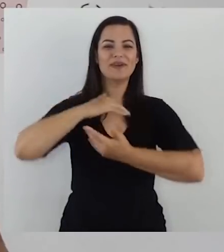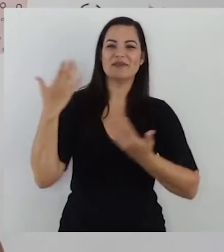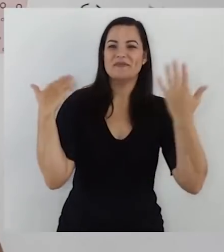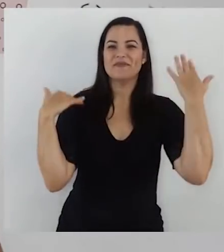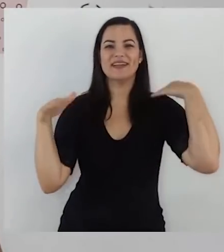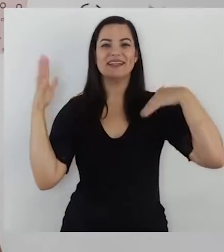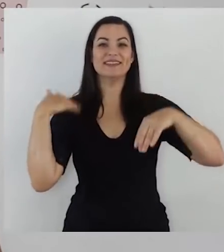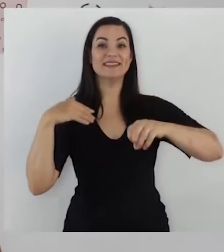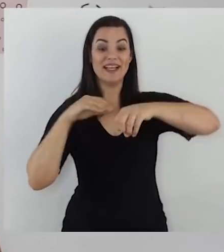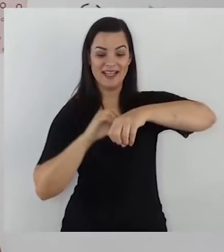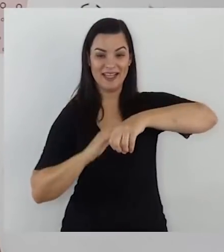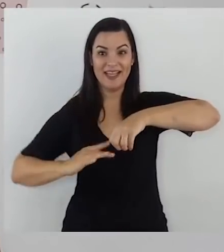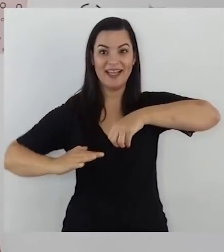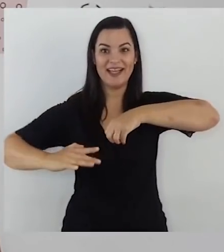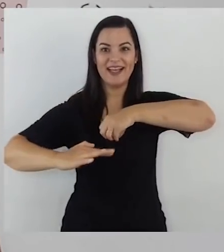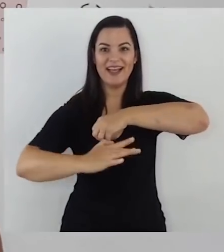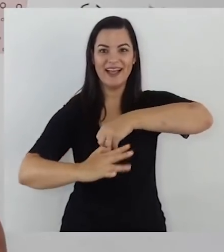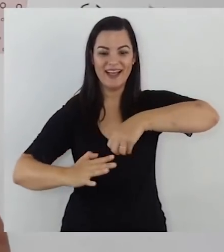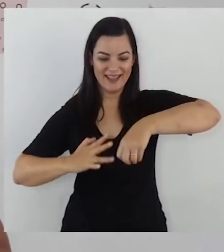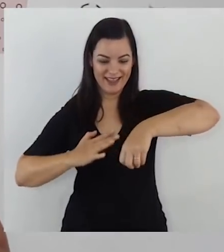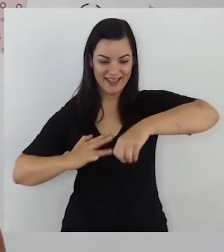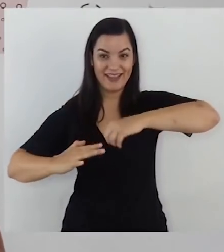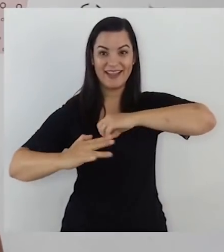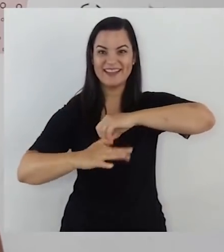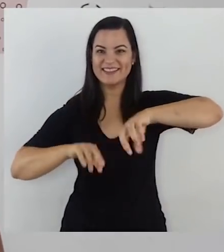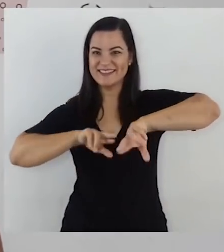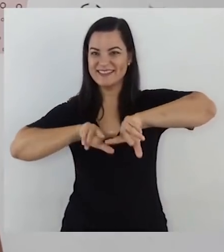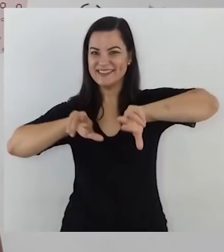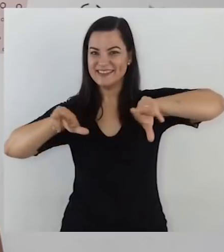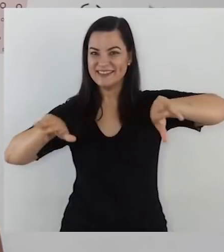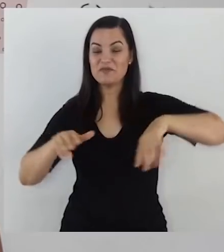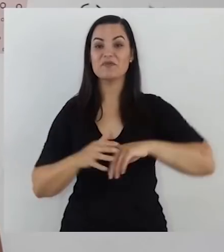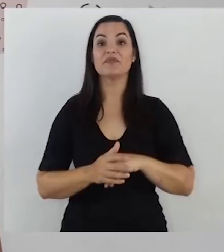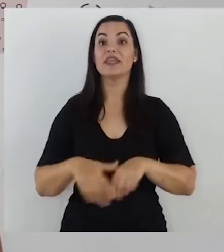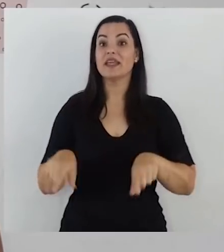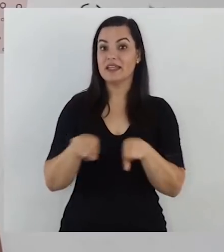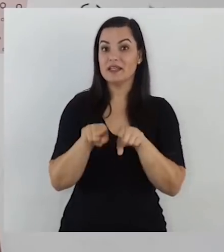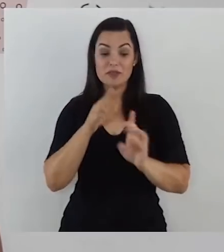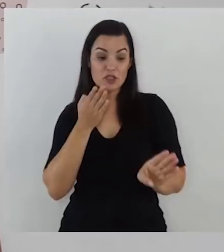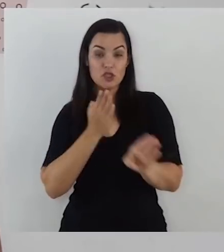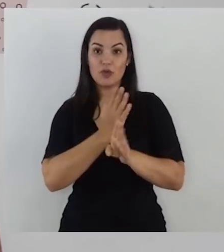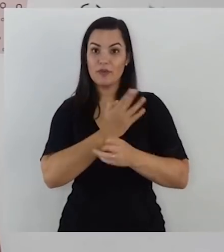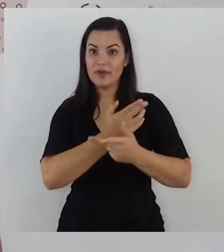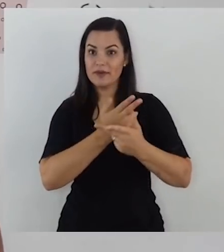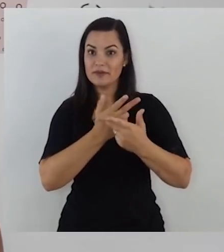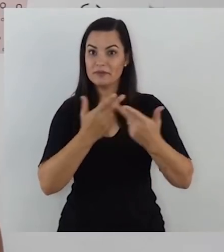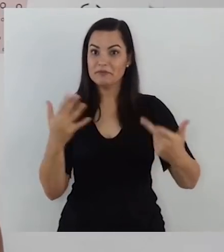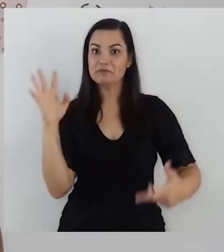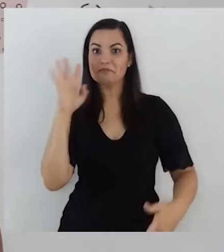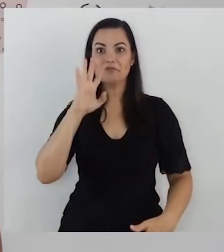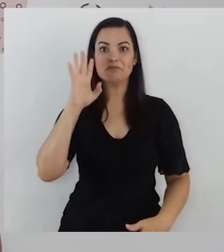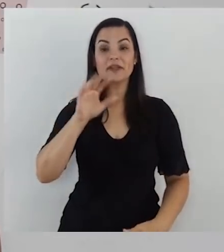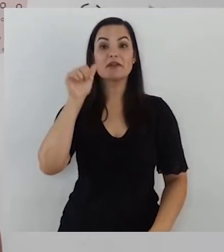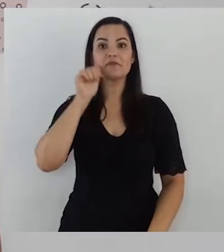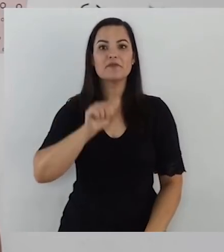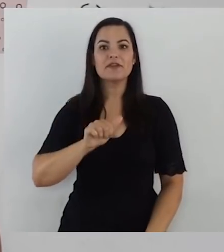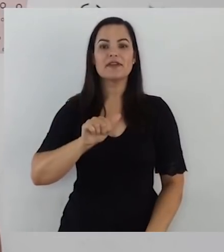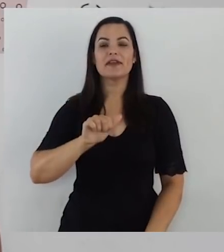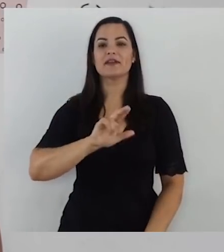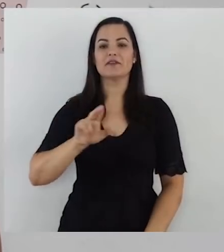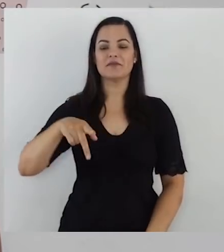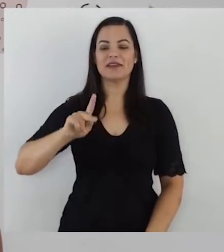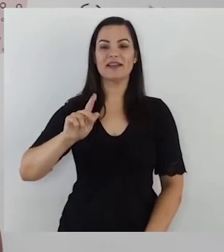passeando pelas órbitas dos planetas e por uma grande descoberta feita por Catherine. Sabe o que ela